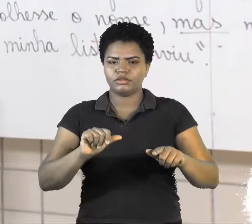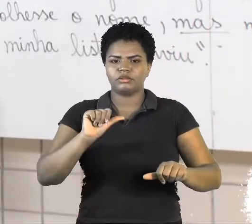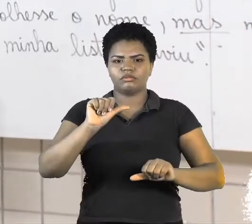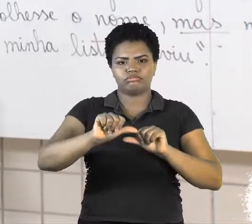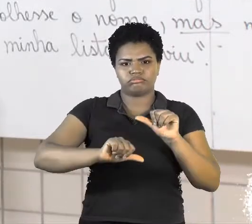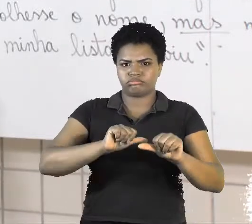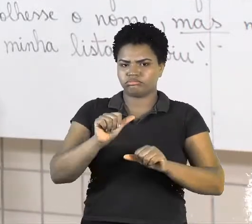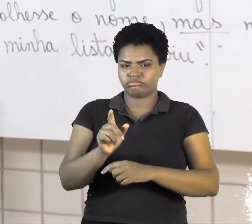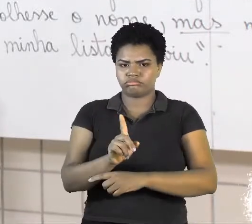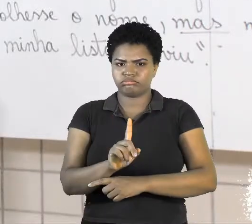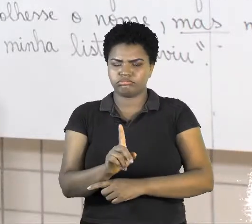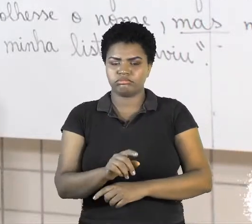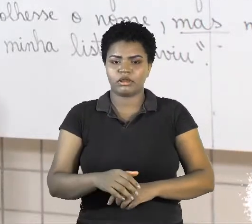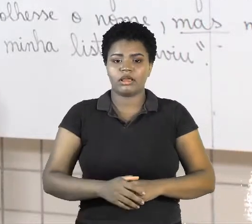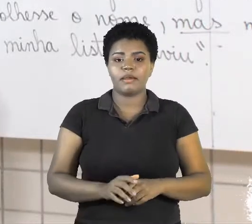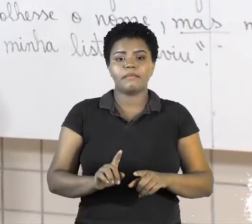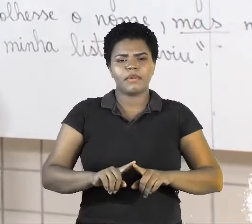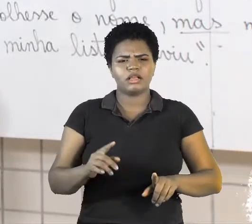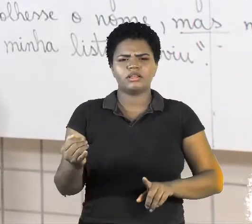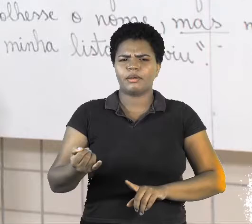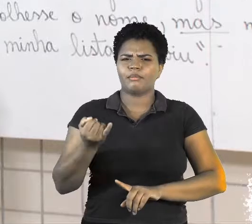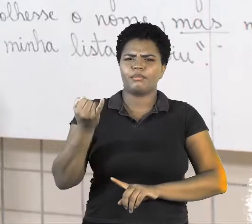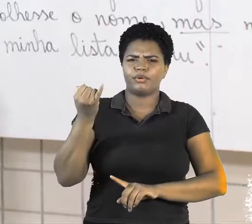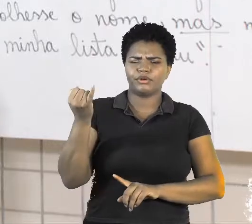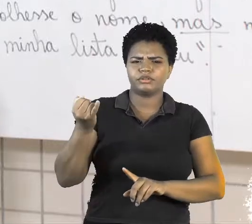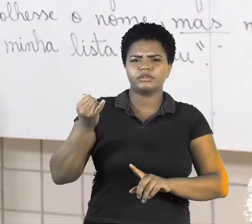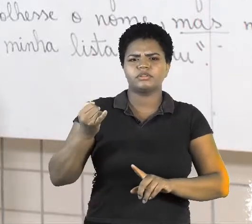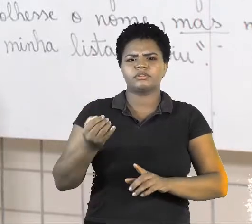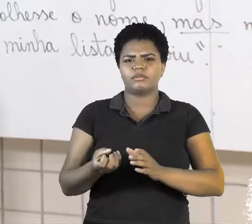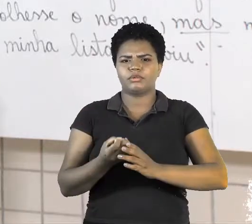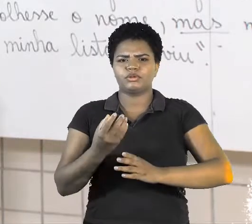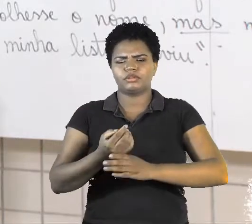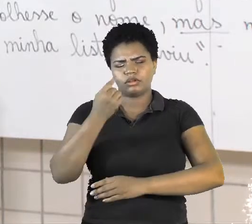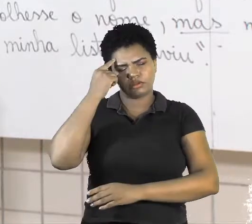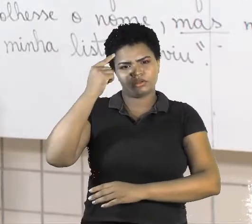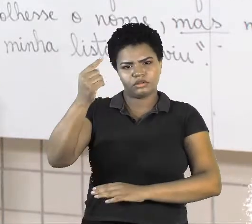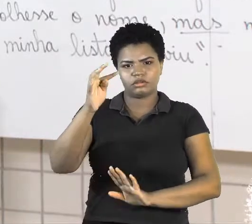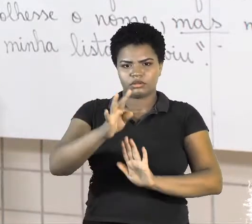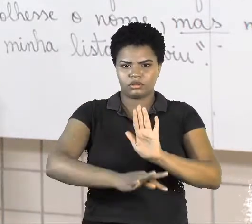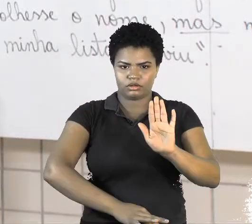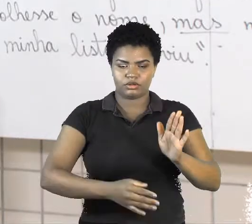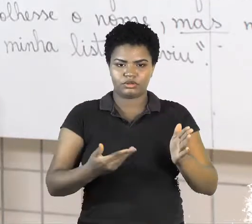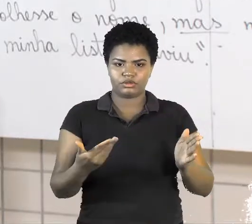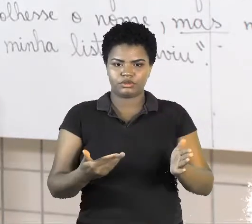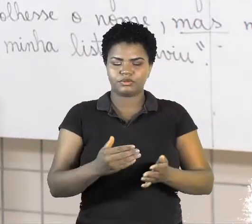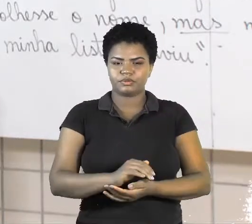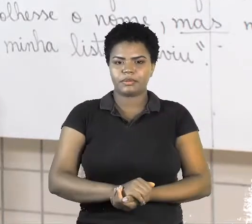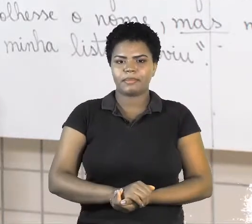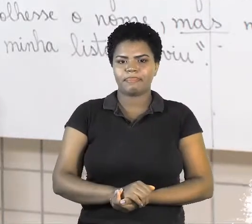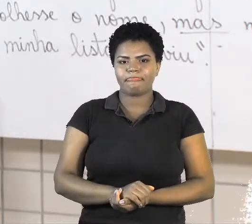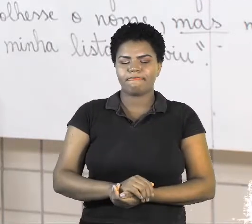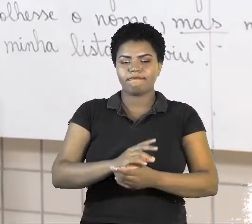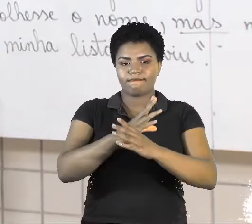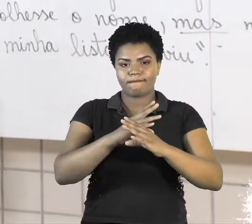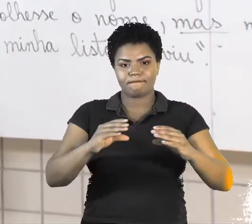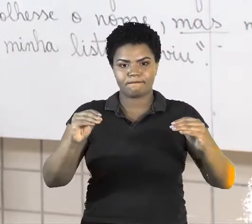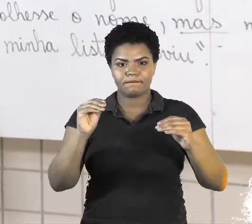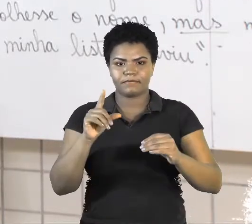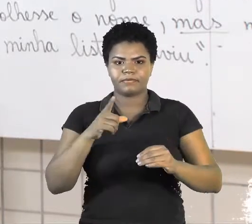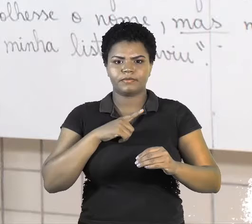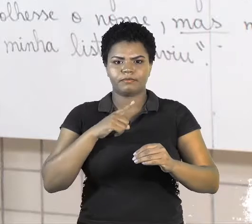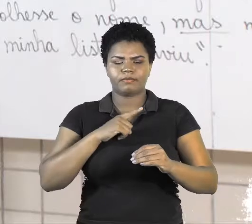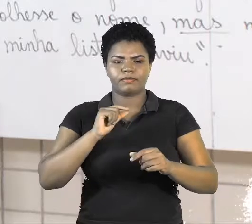ela tem uma grande importância na progressão das ideias de um texto. Então, a conjunção, ela exerce